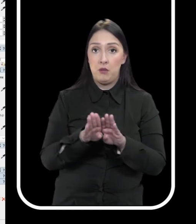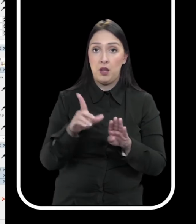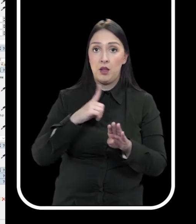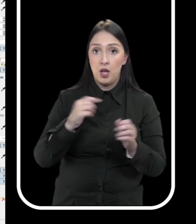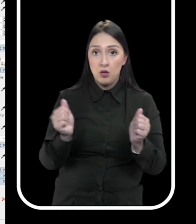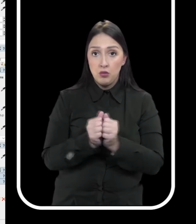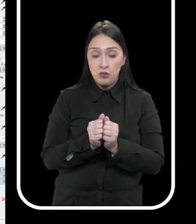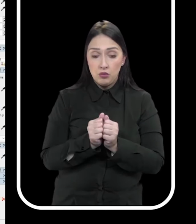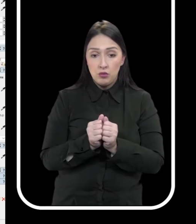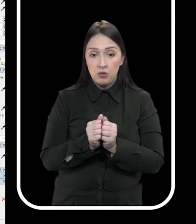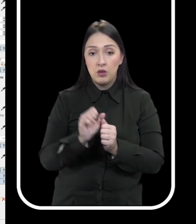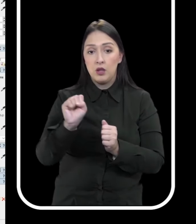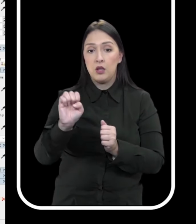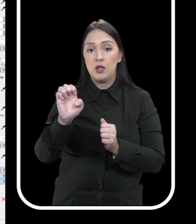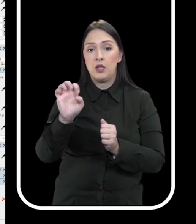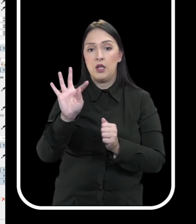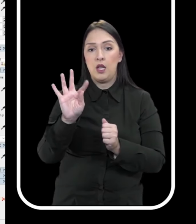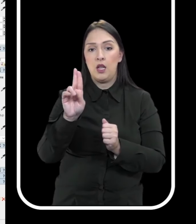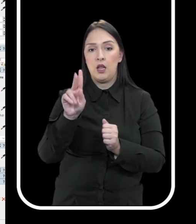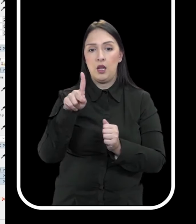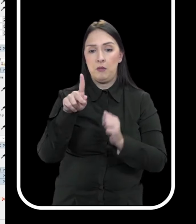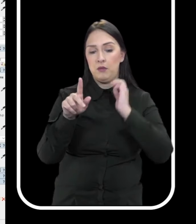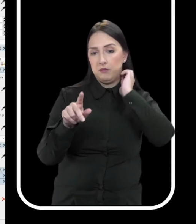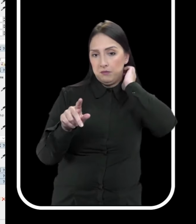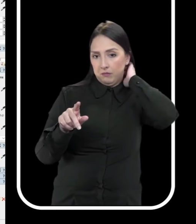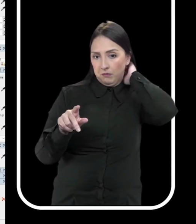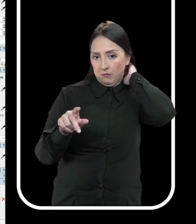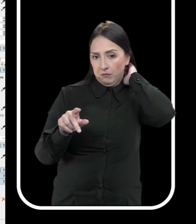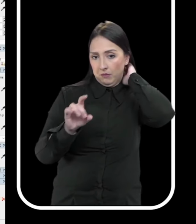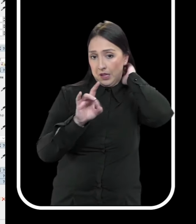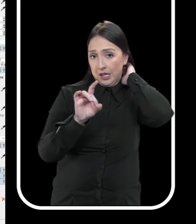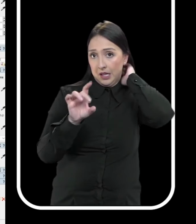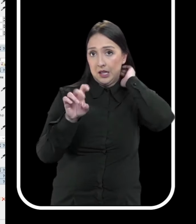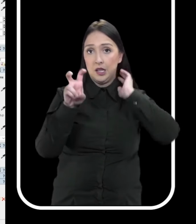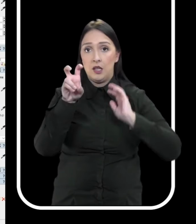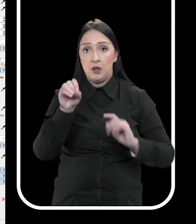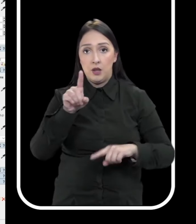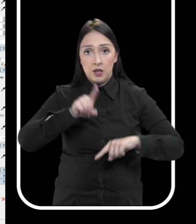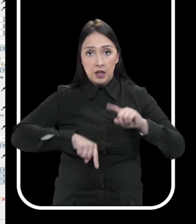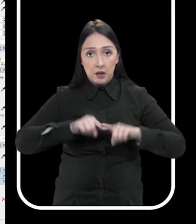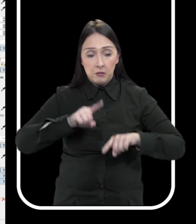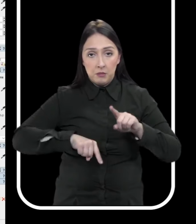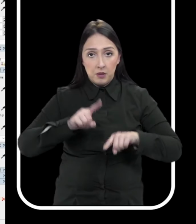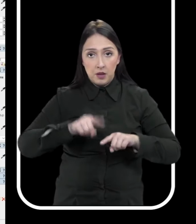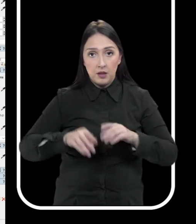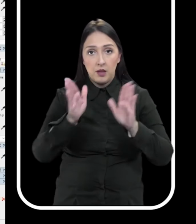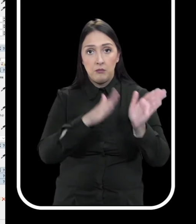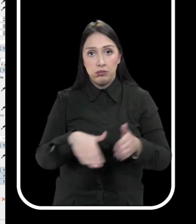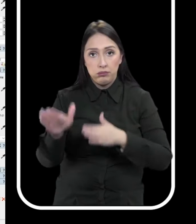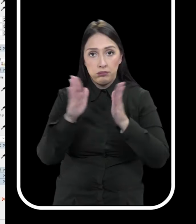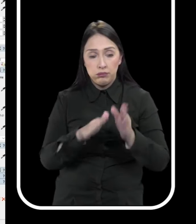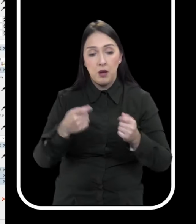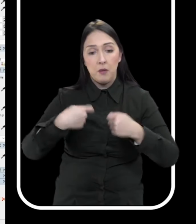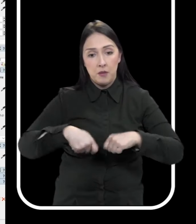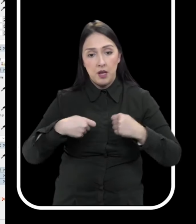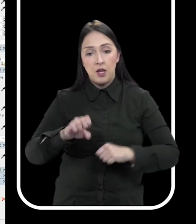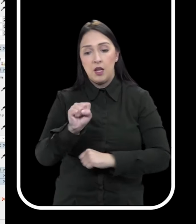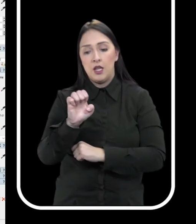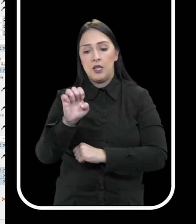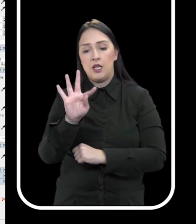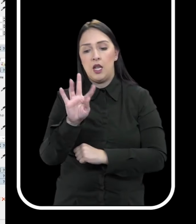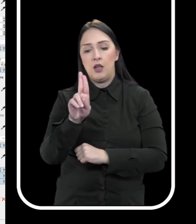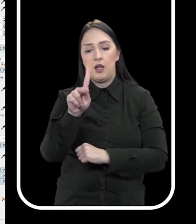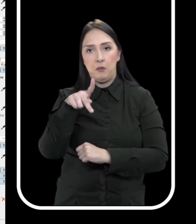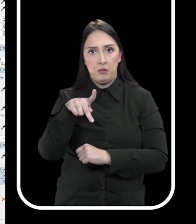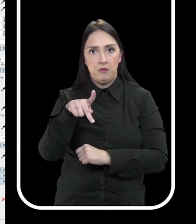um operador aqui no processo que ele faz o setup dessa máquina. Então, a cada 50 peças processadas, tem que fazer o setup